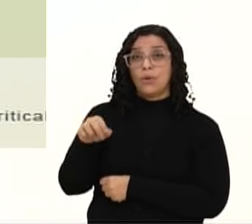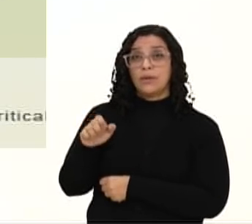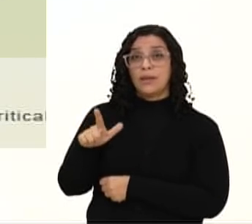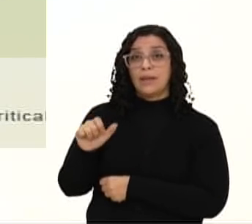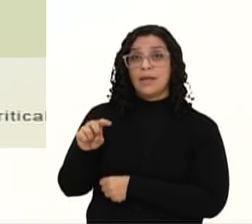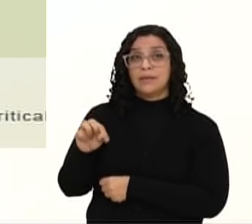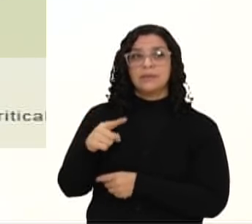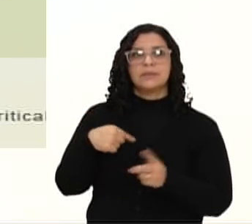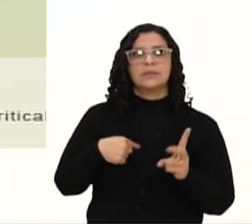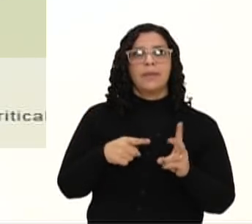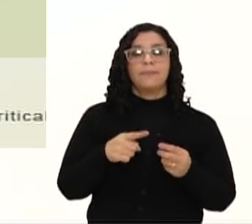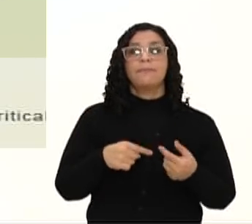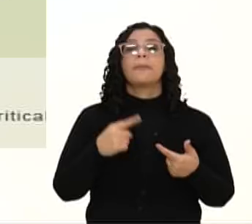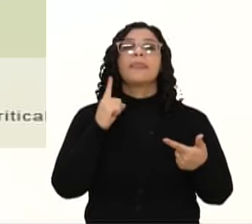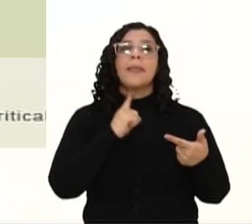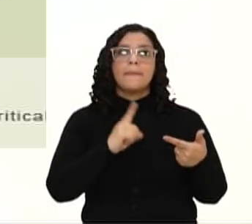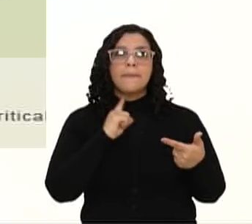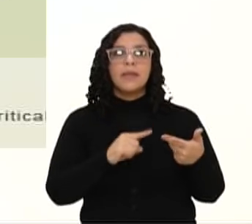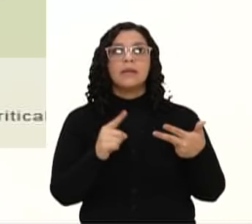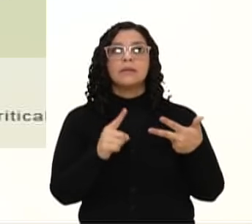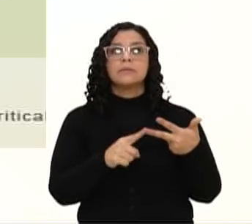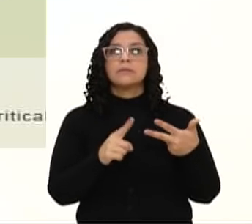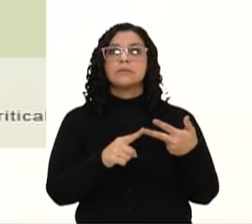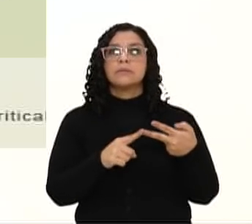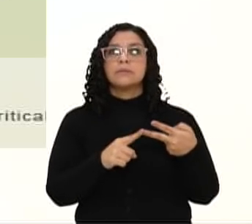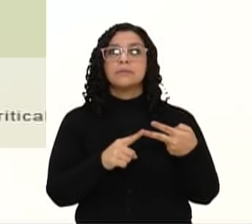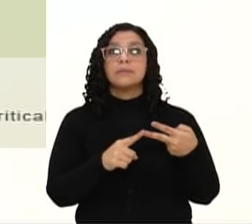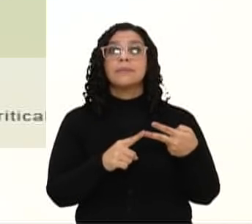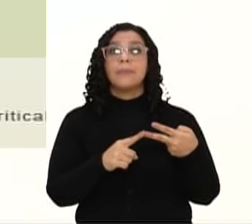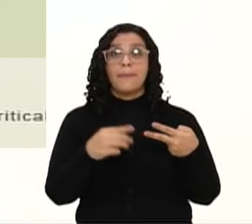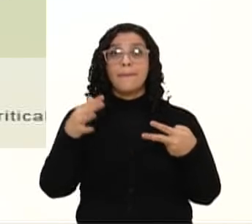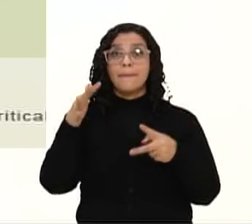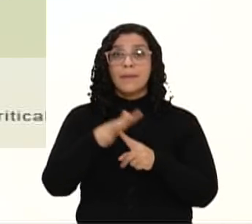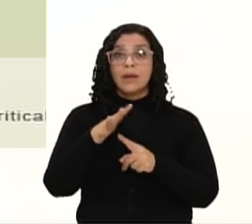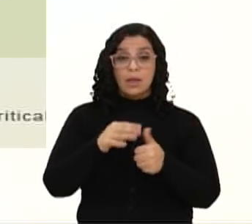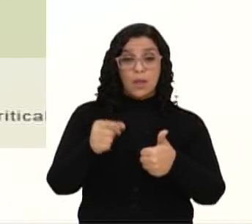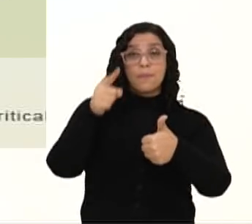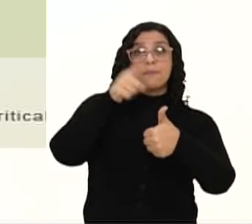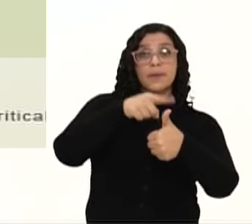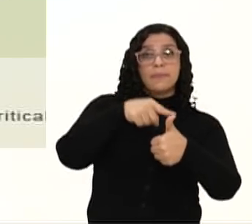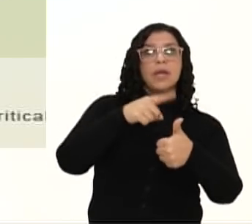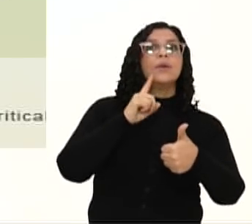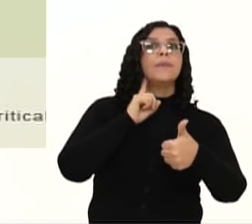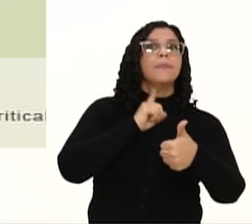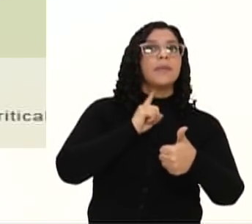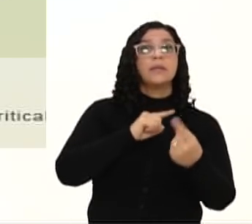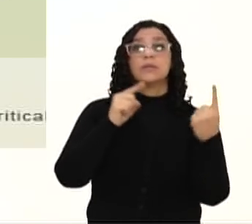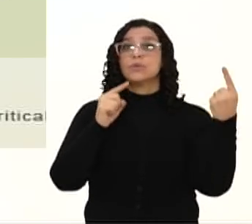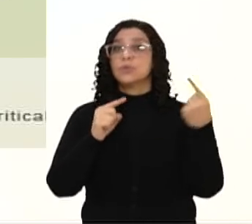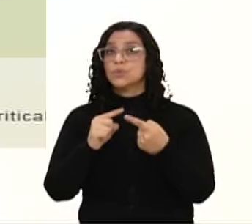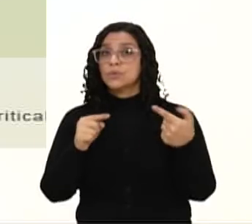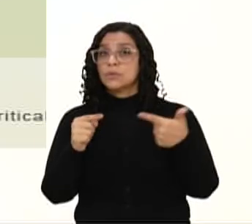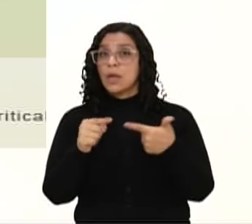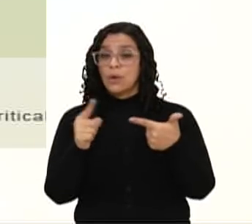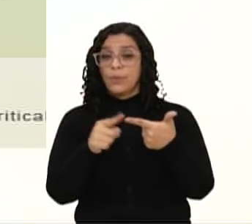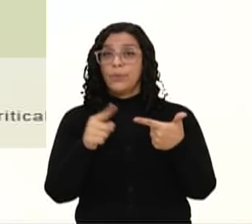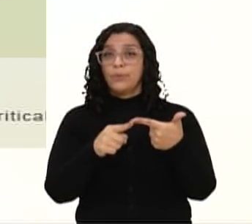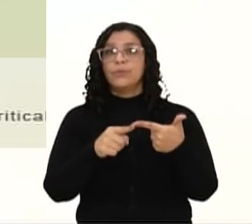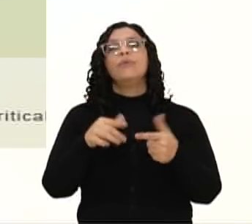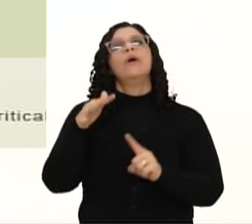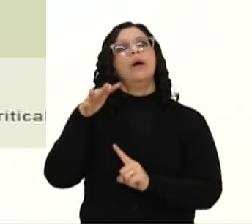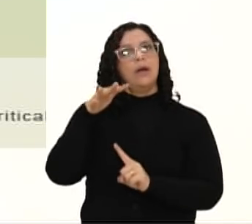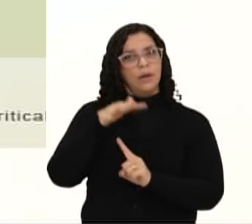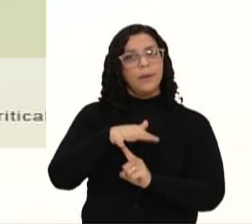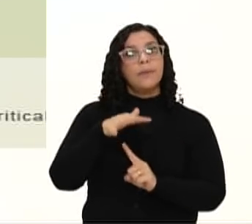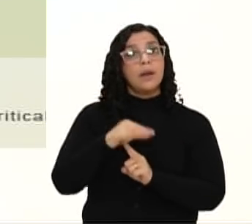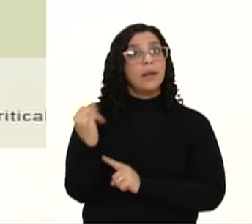ali Minas Gerais e em segundo o Paraná. Então vejam o quanto se produz ali de grãos no nosso estado,